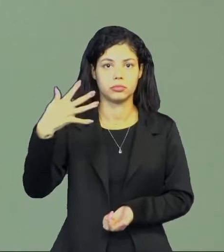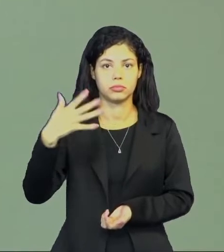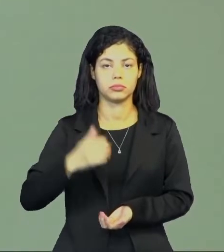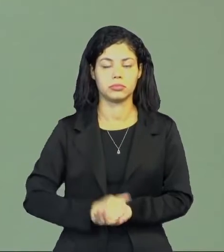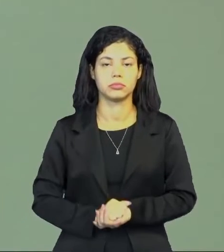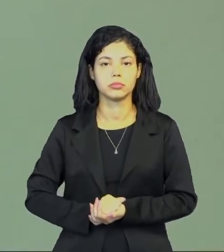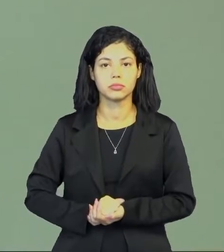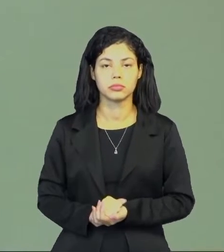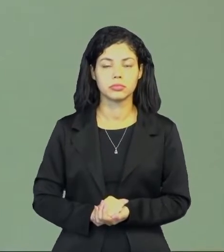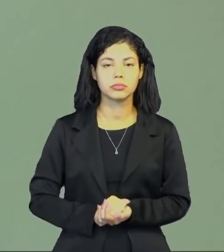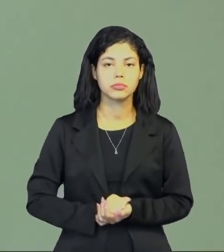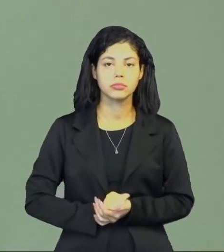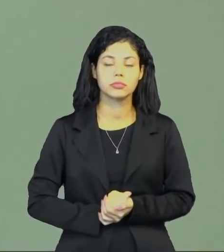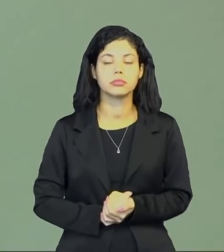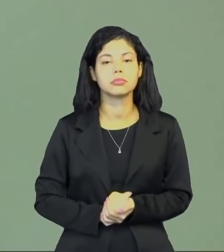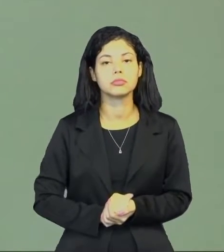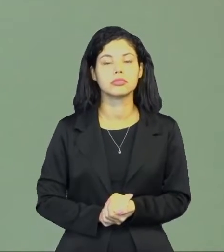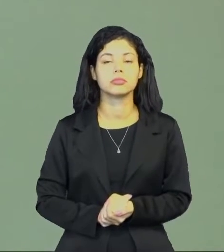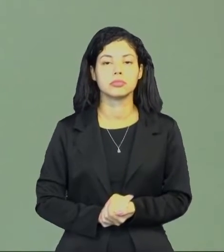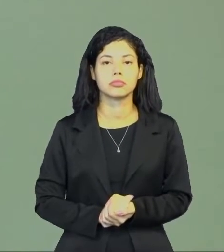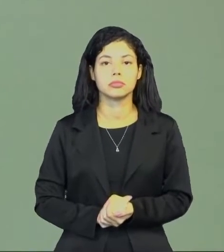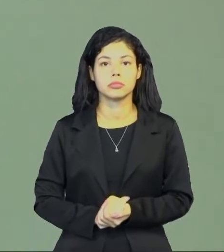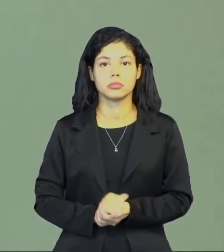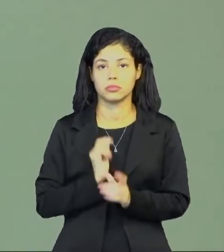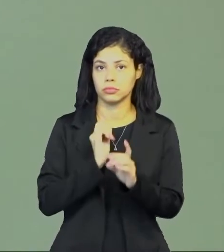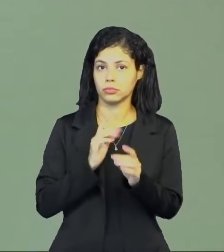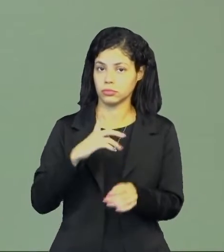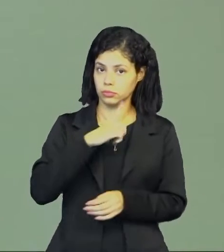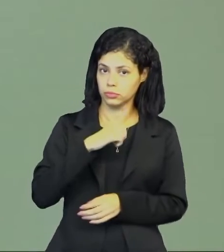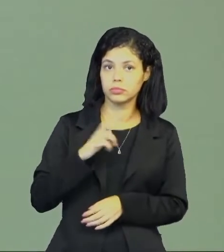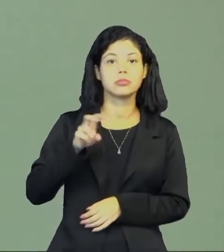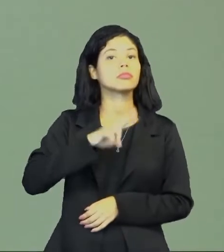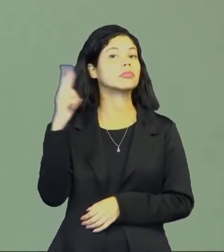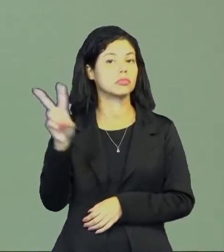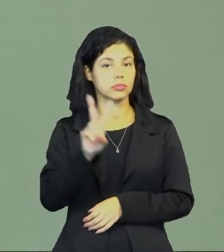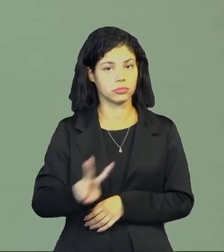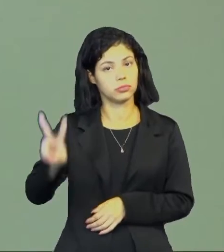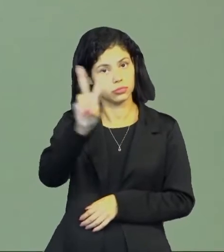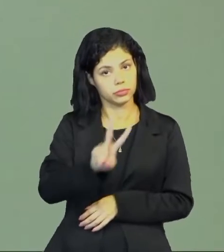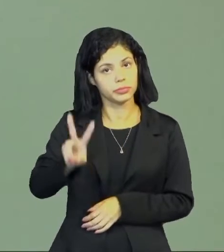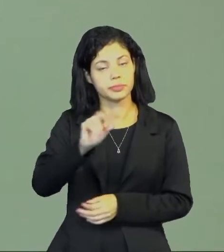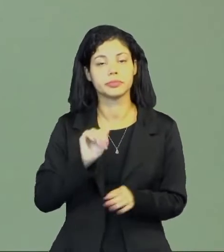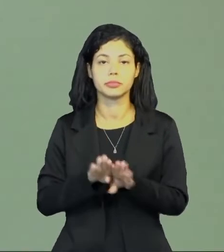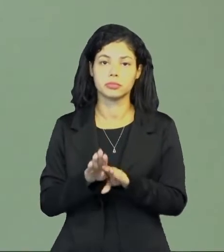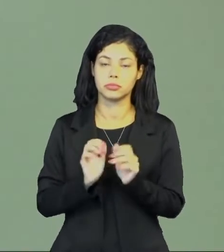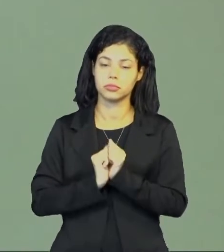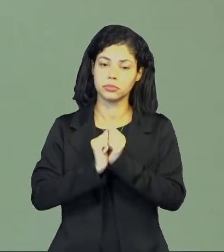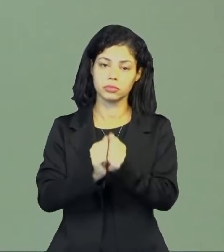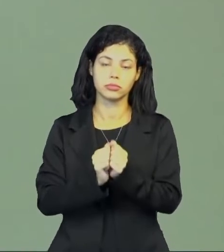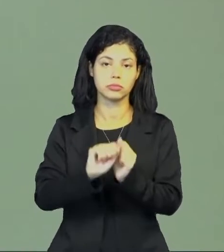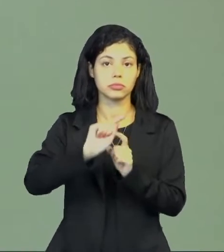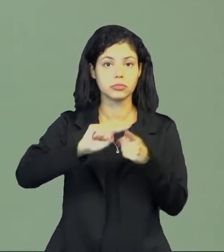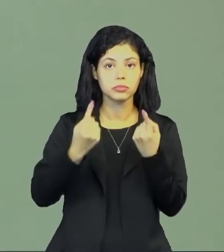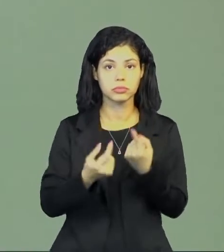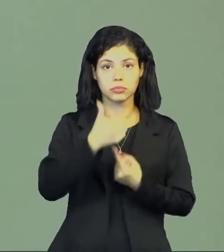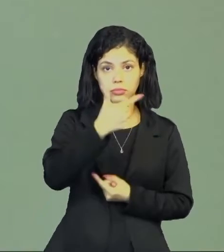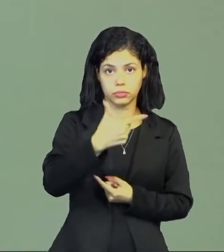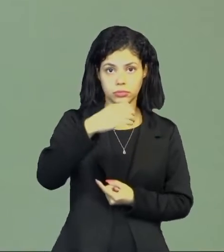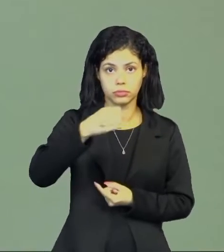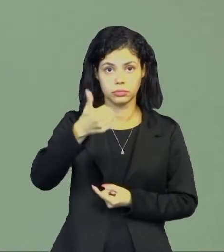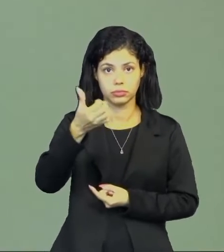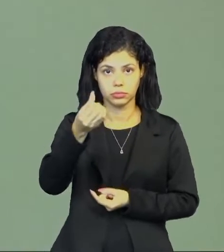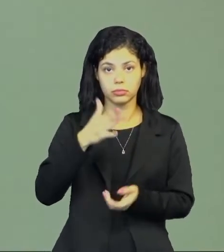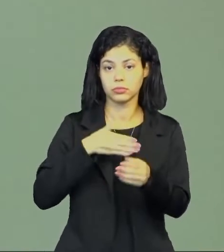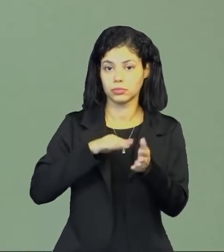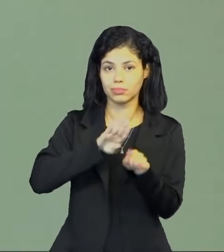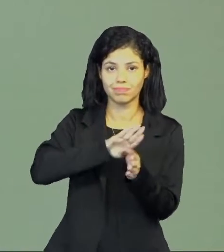2014, né, 2013, por volta disso aí, entrou a Venezuela também no bloco, tá? Só que em 2016, tá, a